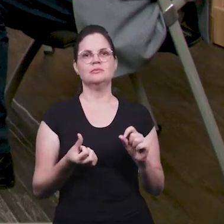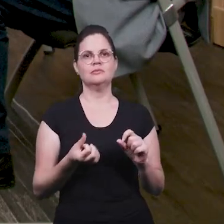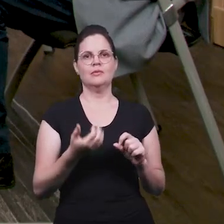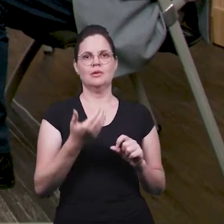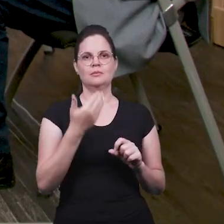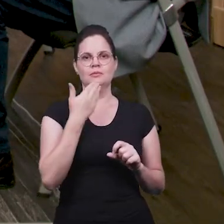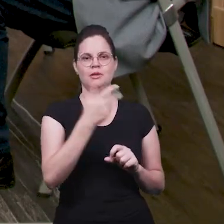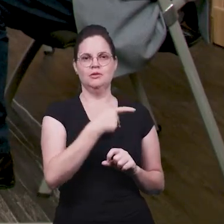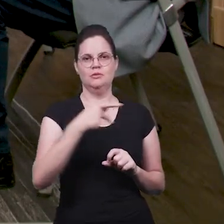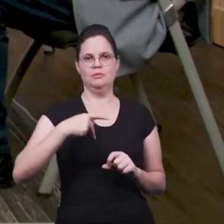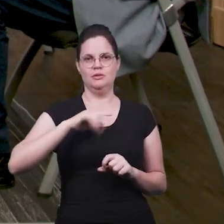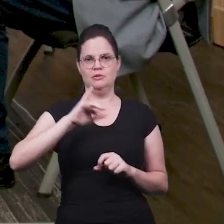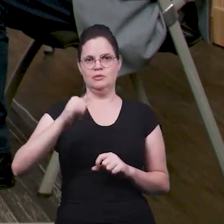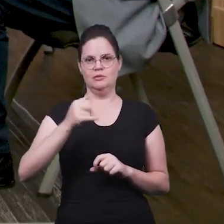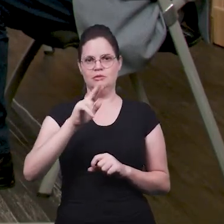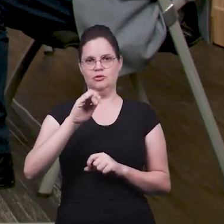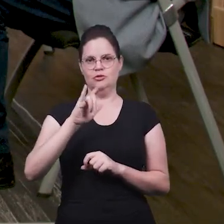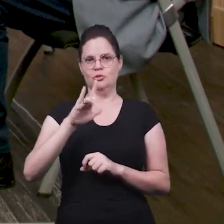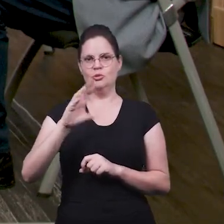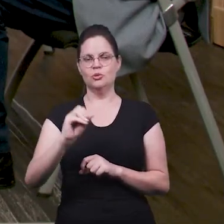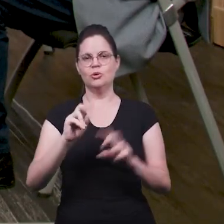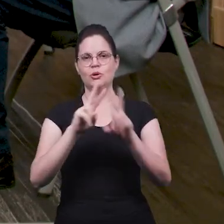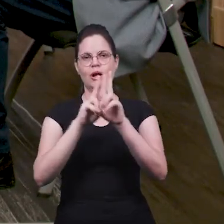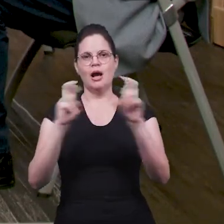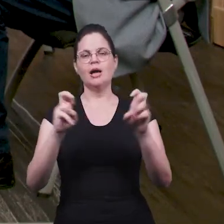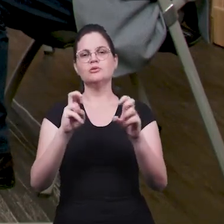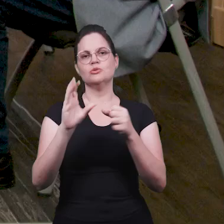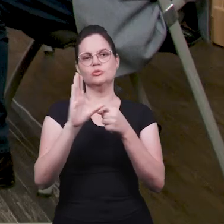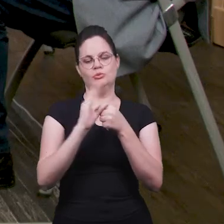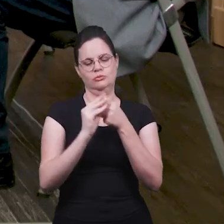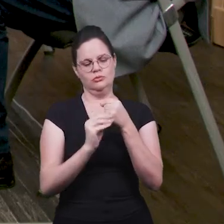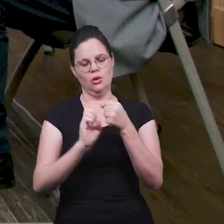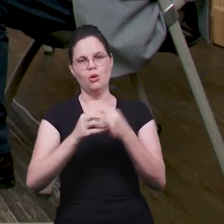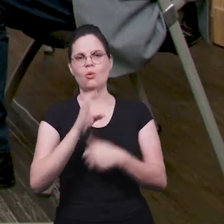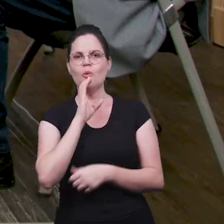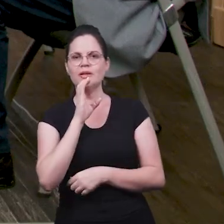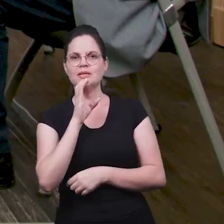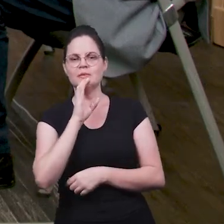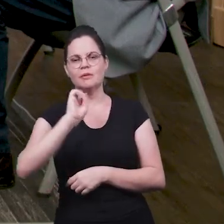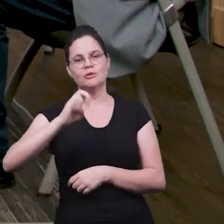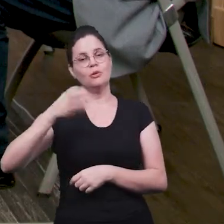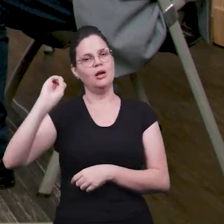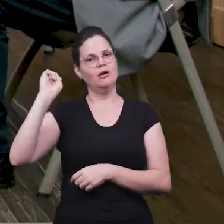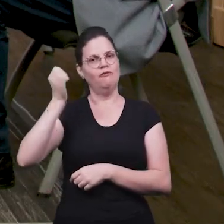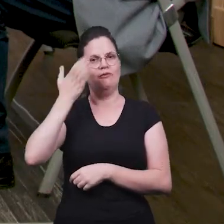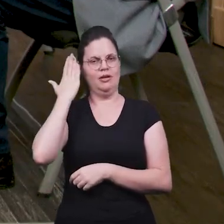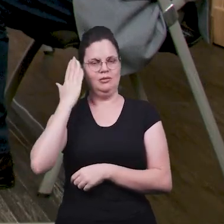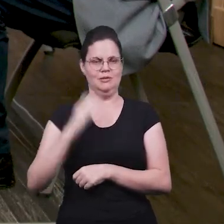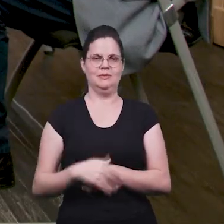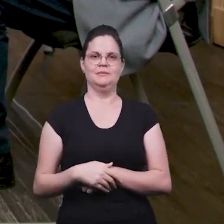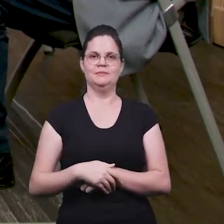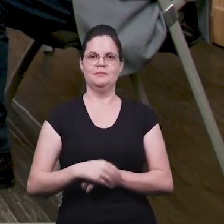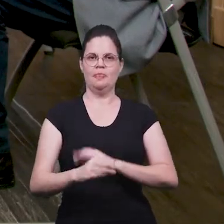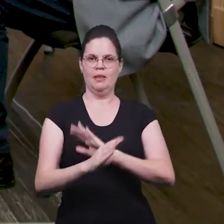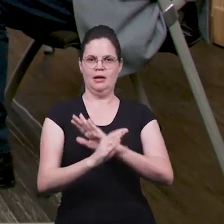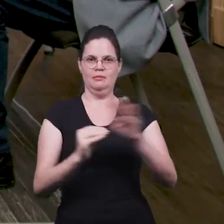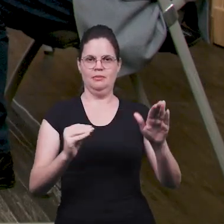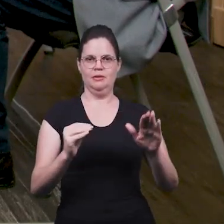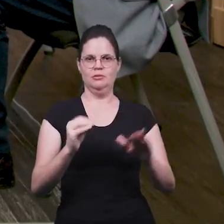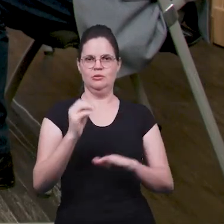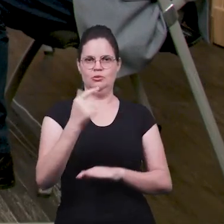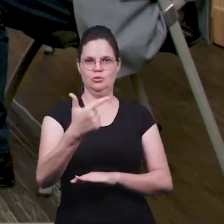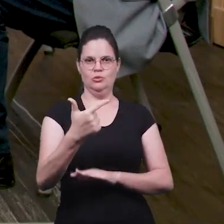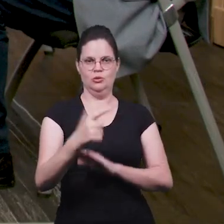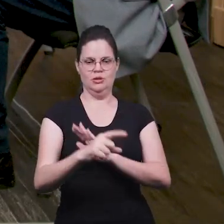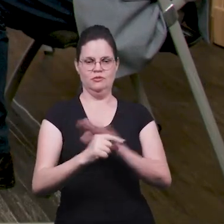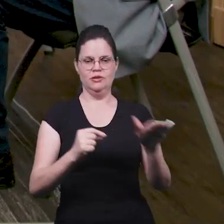eu chamo o pastor Júlio para falar sobre o espírito de conhecimento ou revelação. Nós encontramos no verso 23